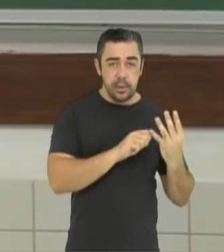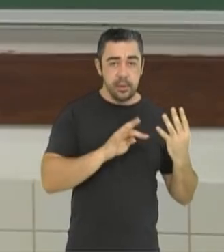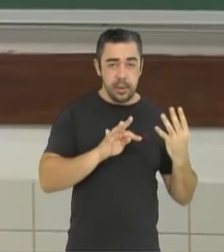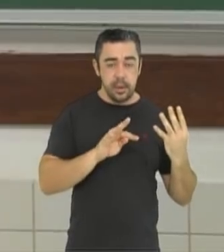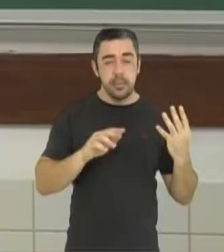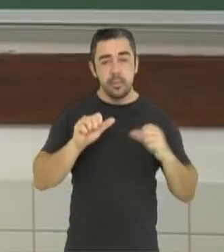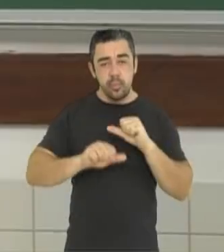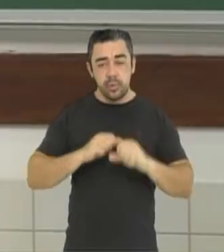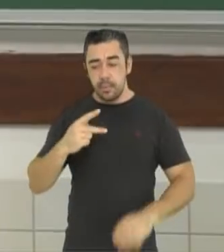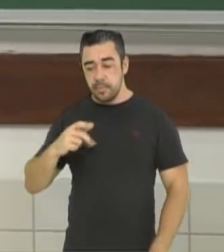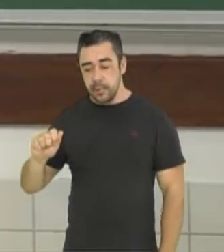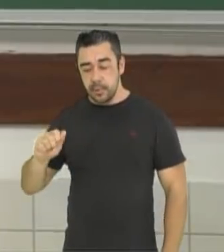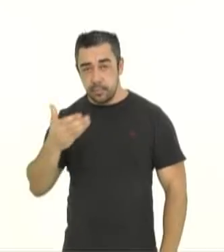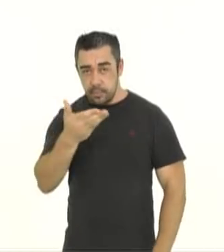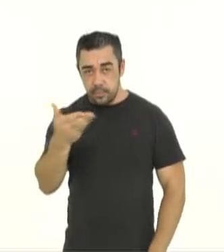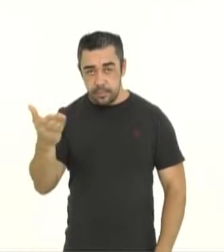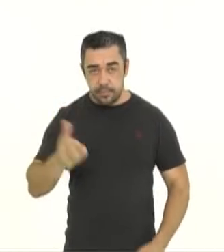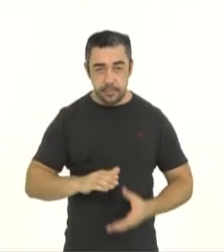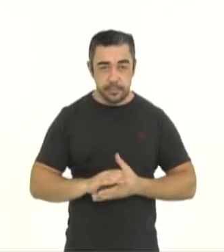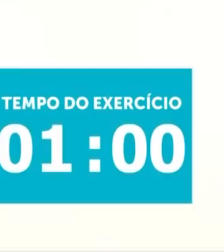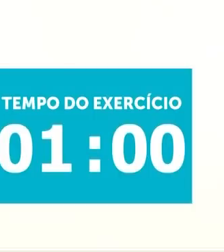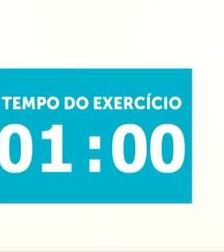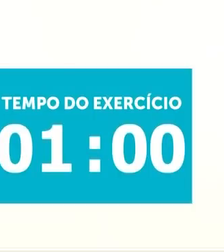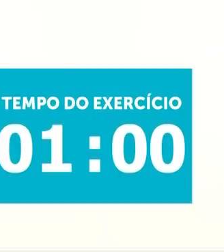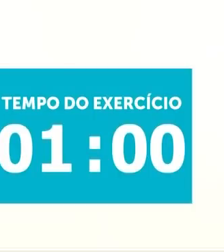pascal. Agora é com vocês.